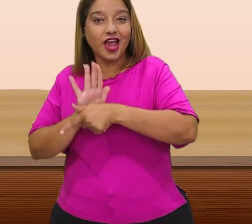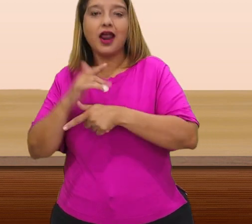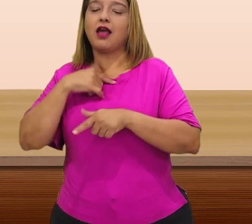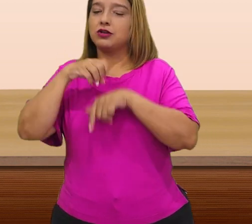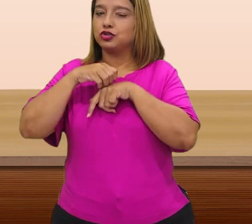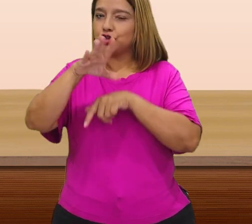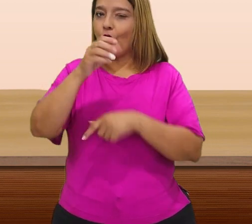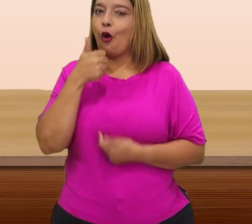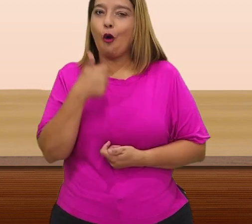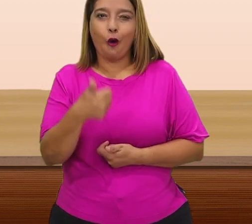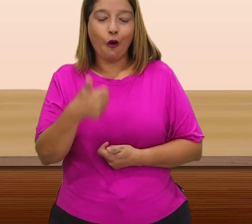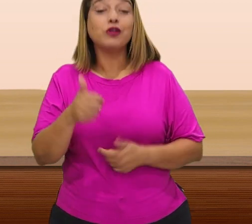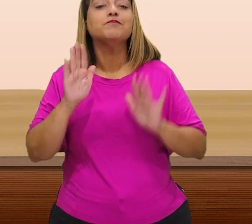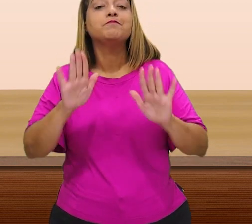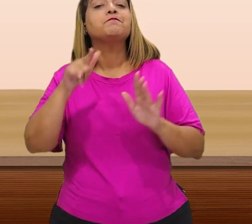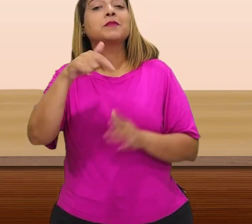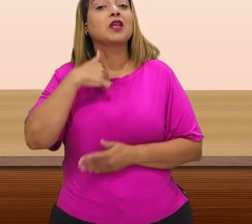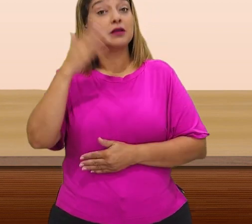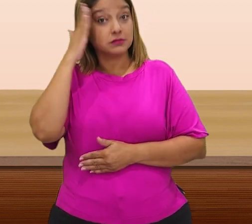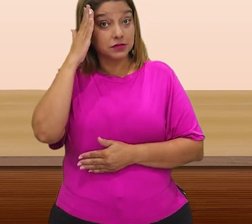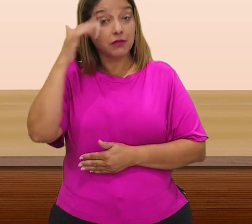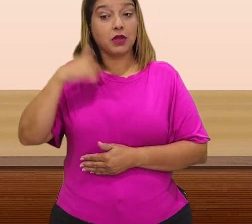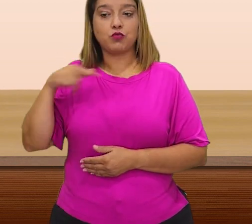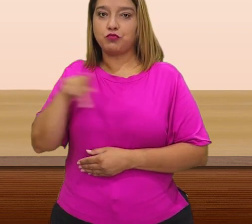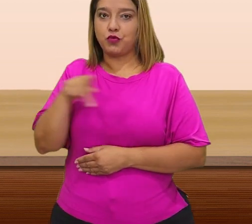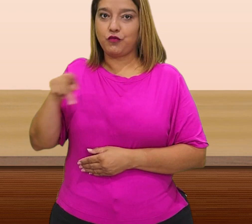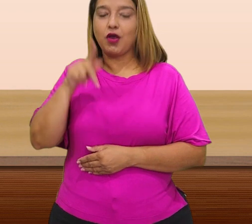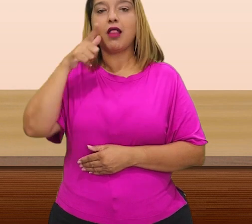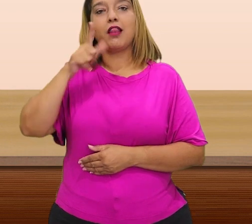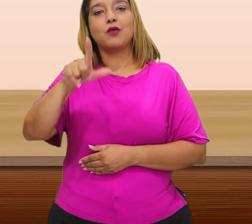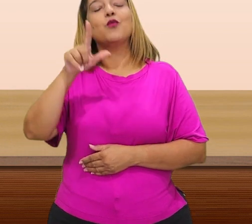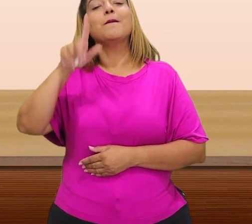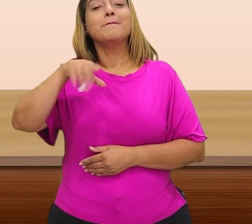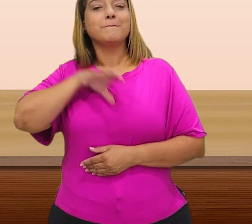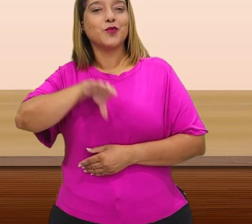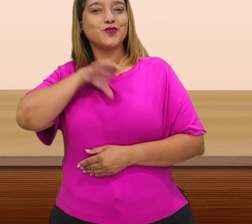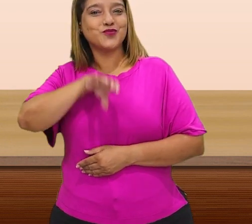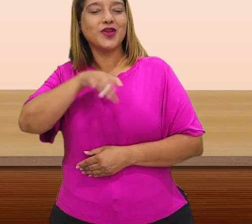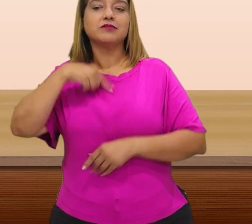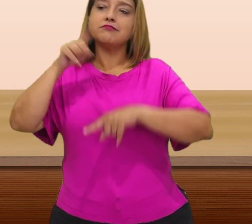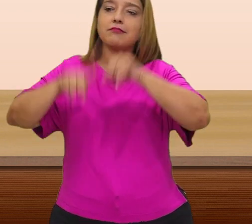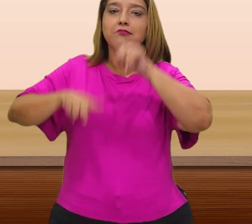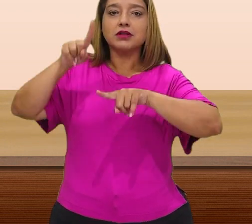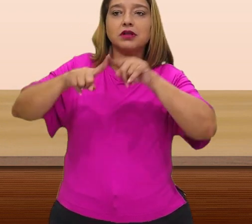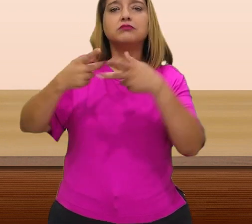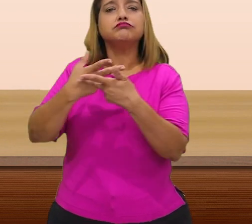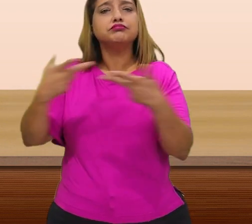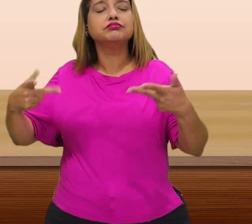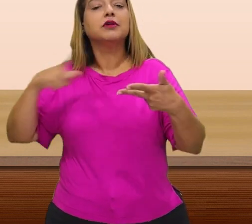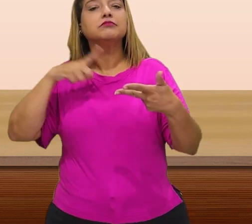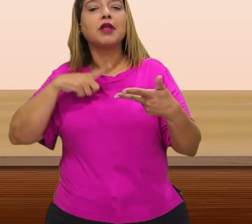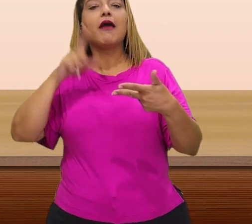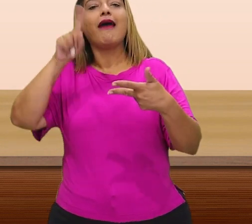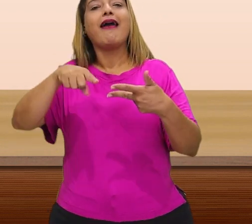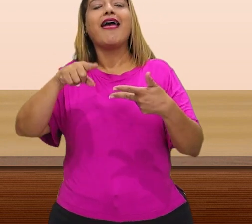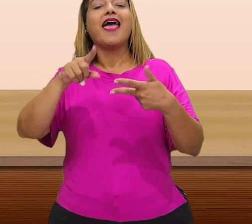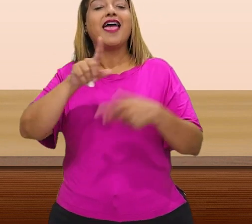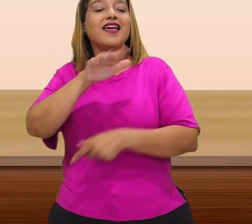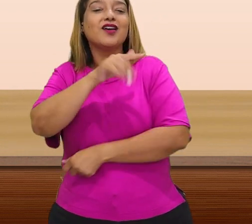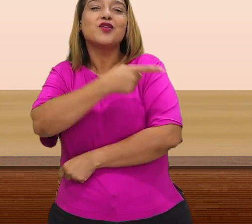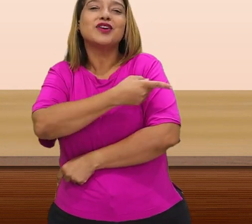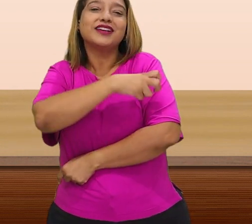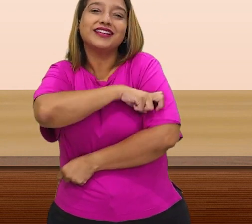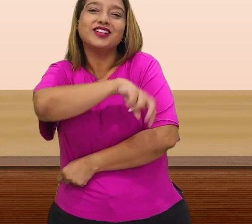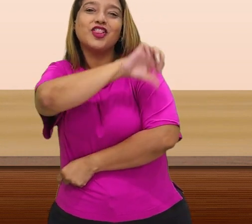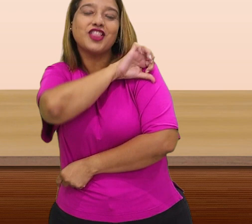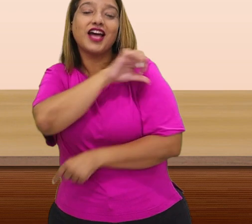ótima dica. Como vocês sabem, eu sou professor de língua portuguesa e produzo materiais desse componente para os anos finais do ensino